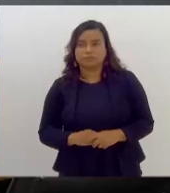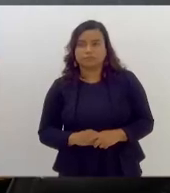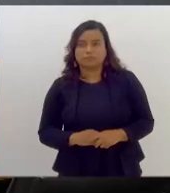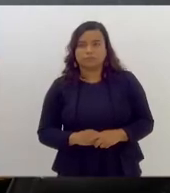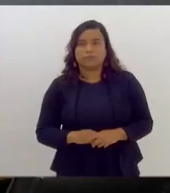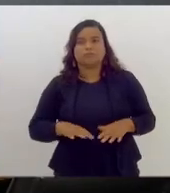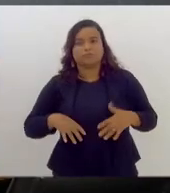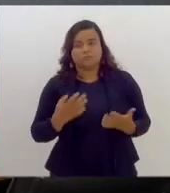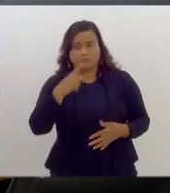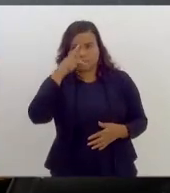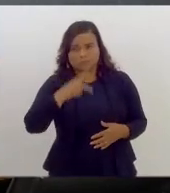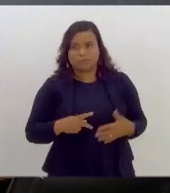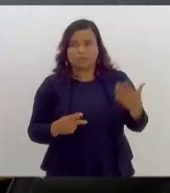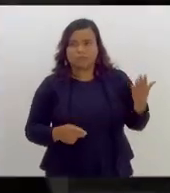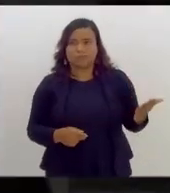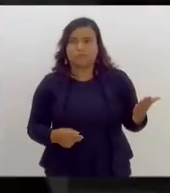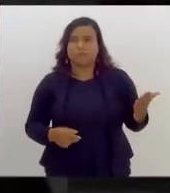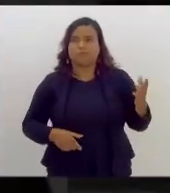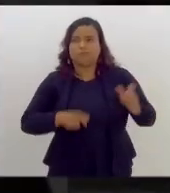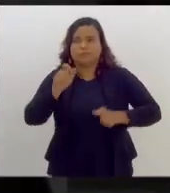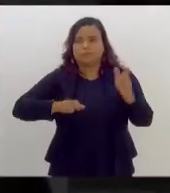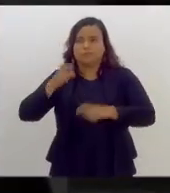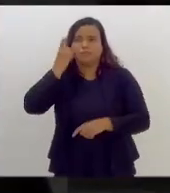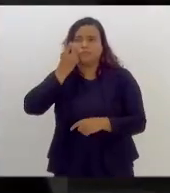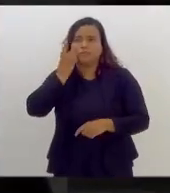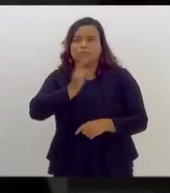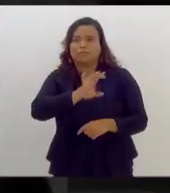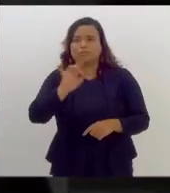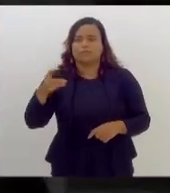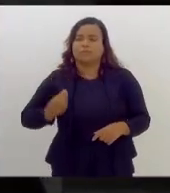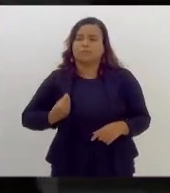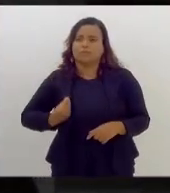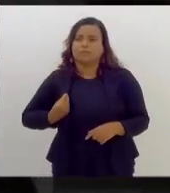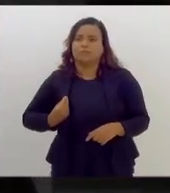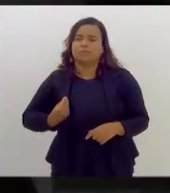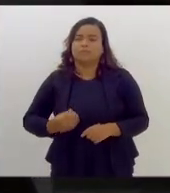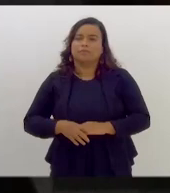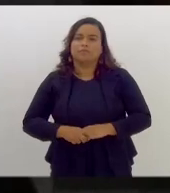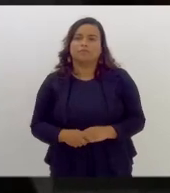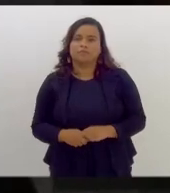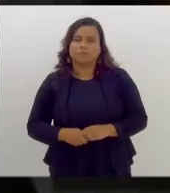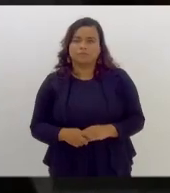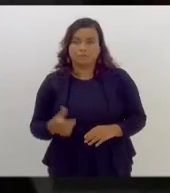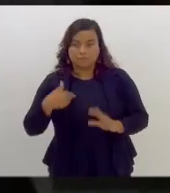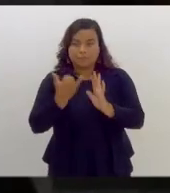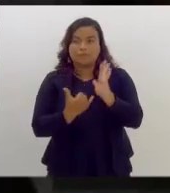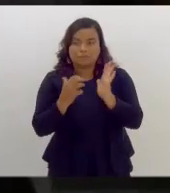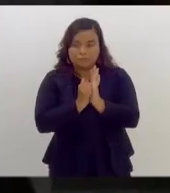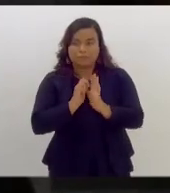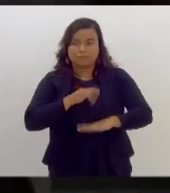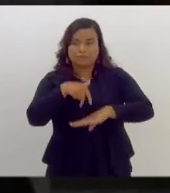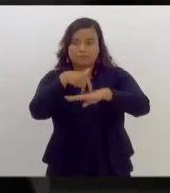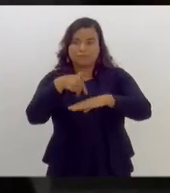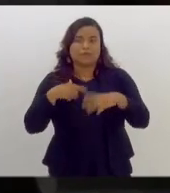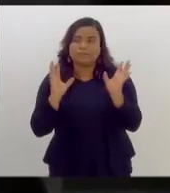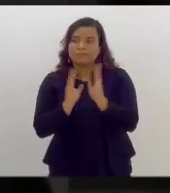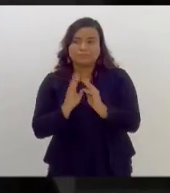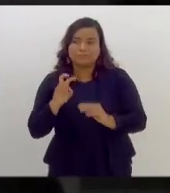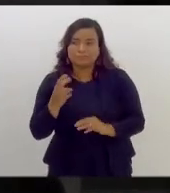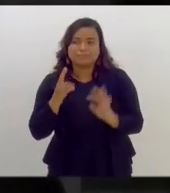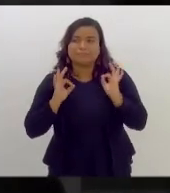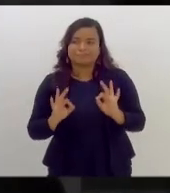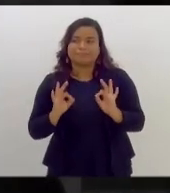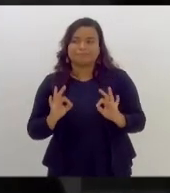lançado. Senhor presidente, senhoras deputadas, senhores deputados, eu me inscrevi na tribuna e serei breve